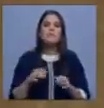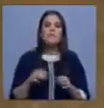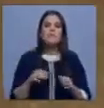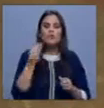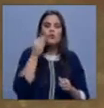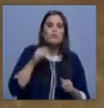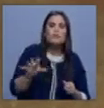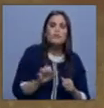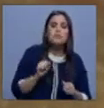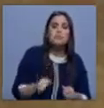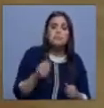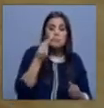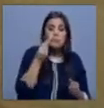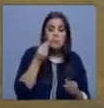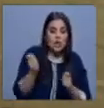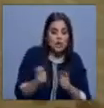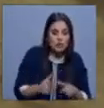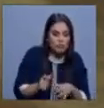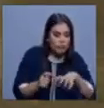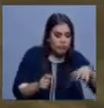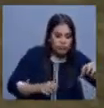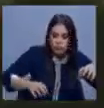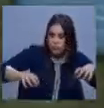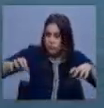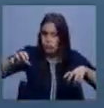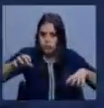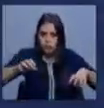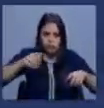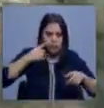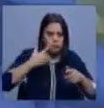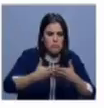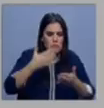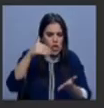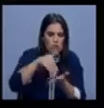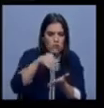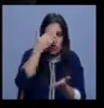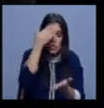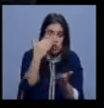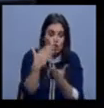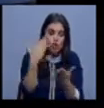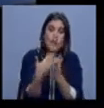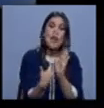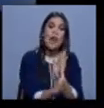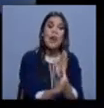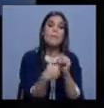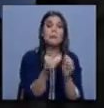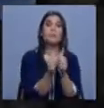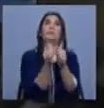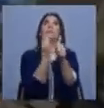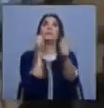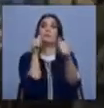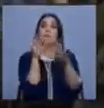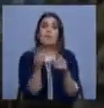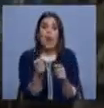deslocamento destas estrelas que foi registado neste estudo? Olha, obviamente estando muito distante, o deslocamento é muito